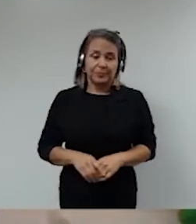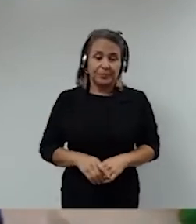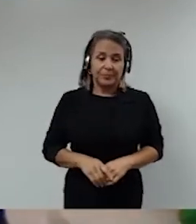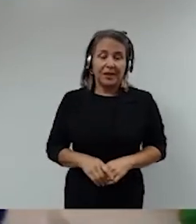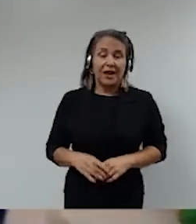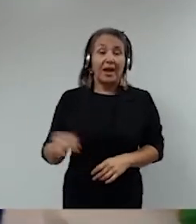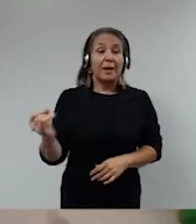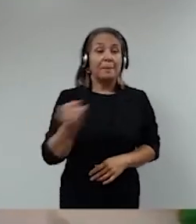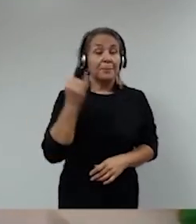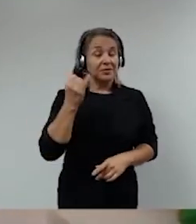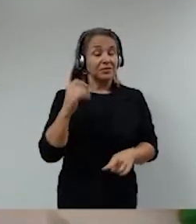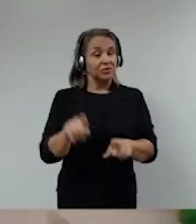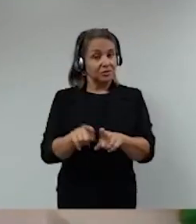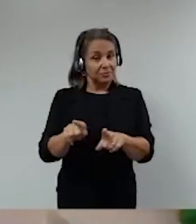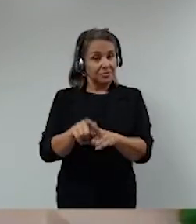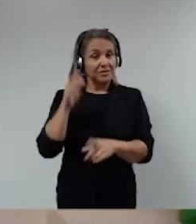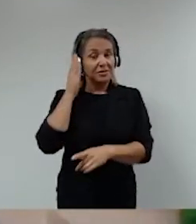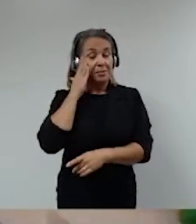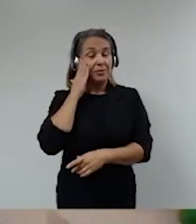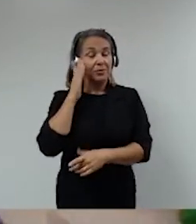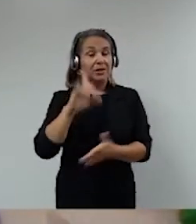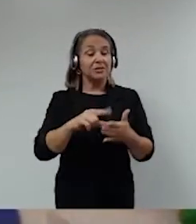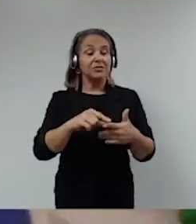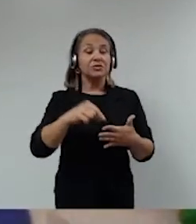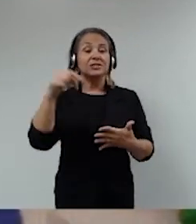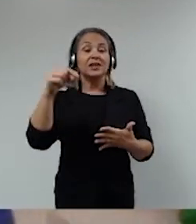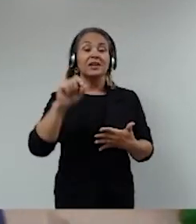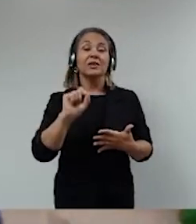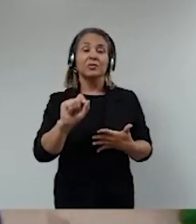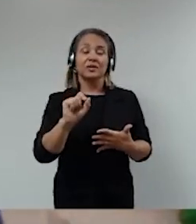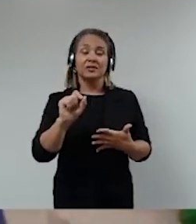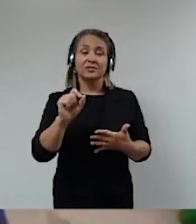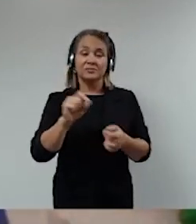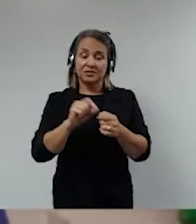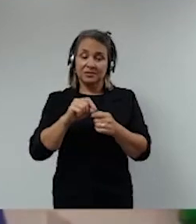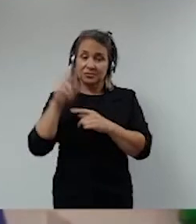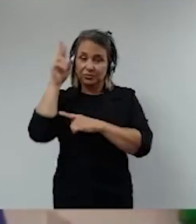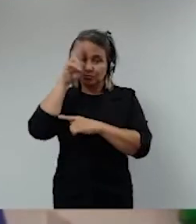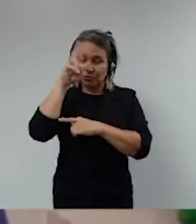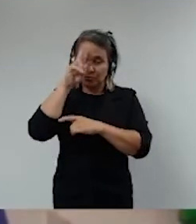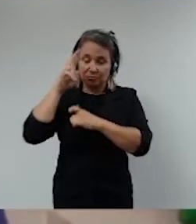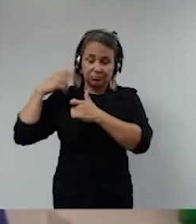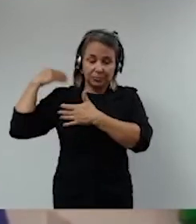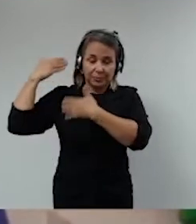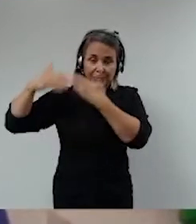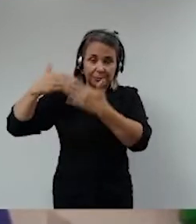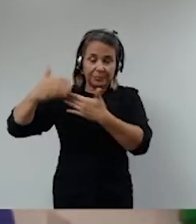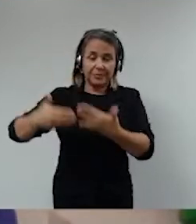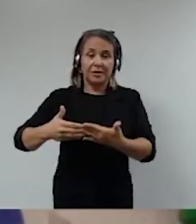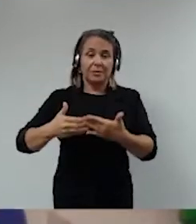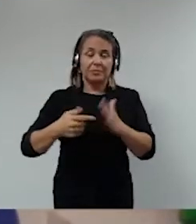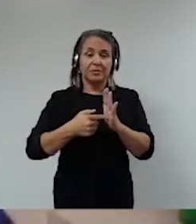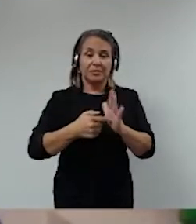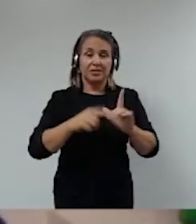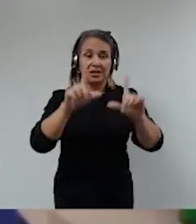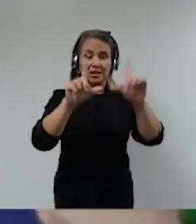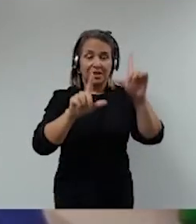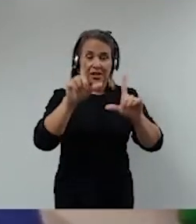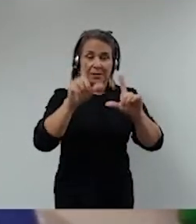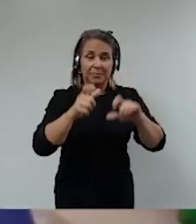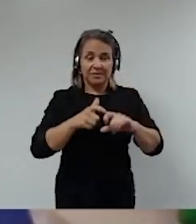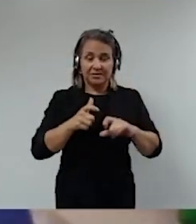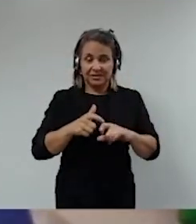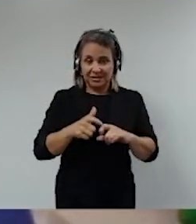É importante destacar aqui também, né, fazendo um histórico acerca da telemedicina, que a